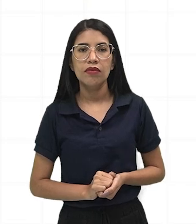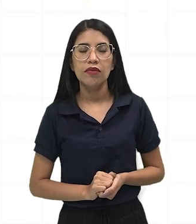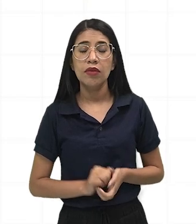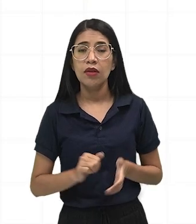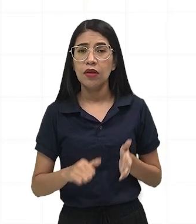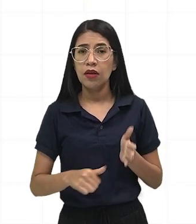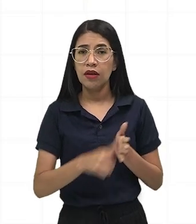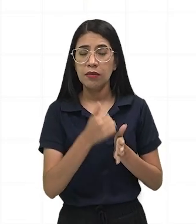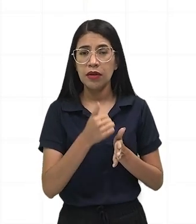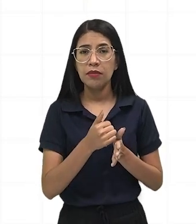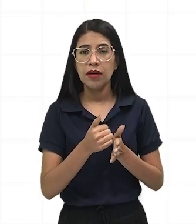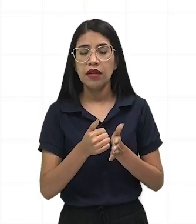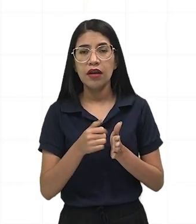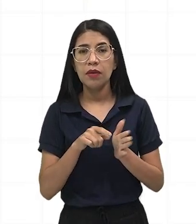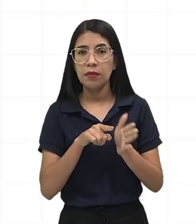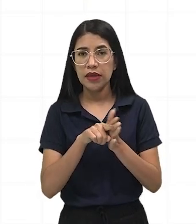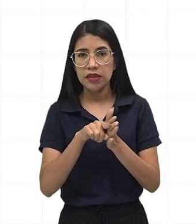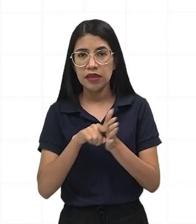censo